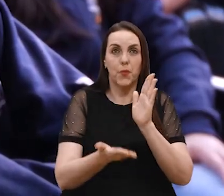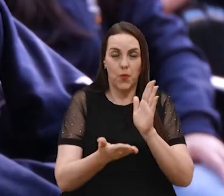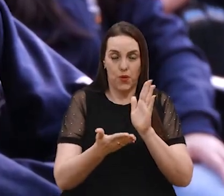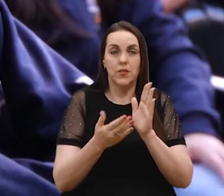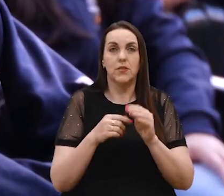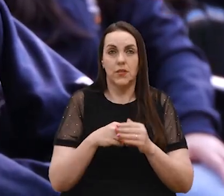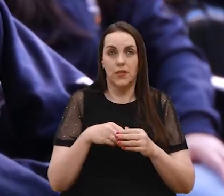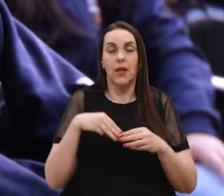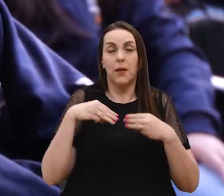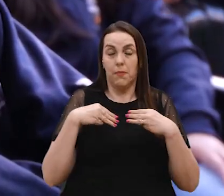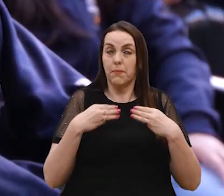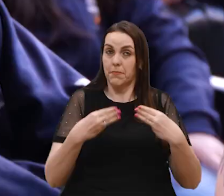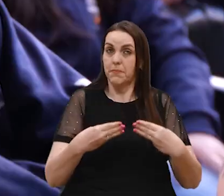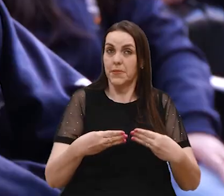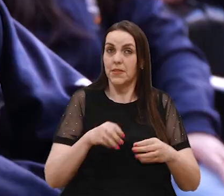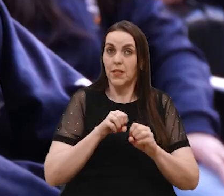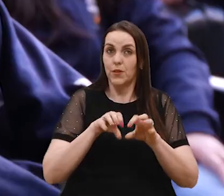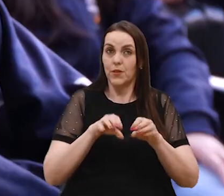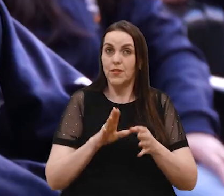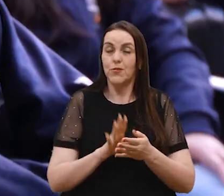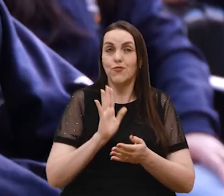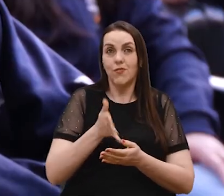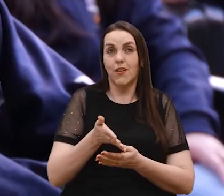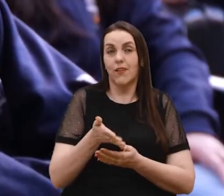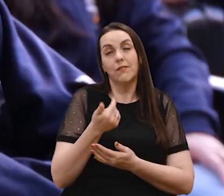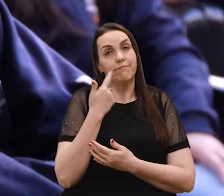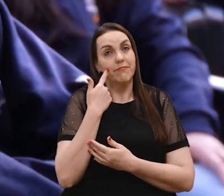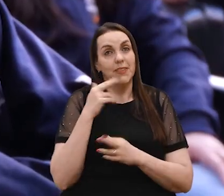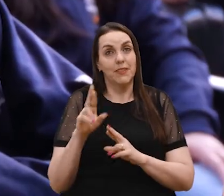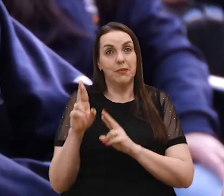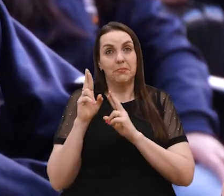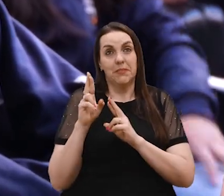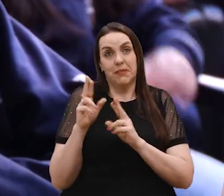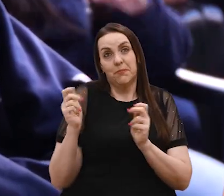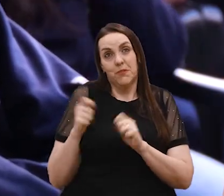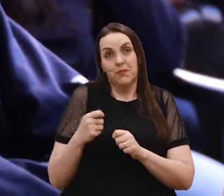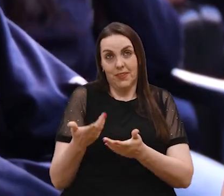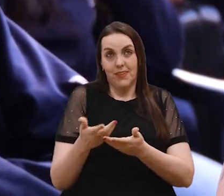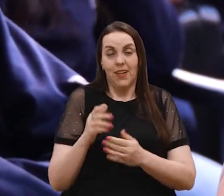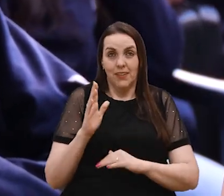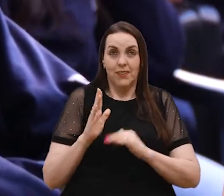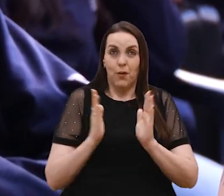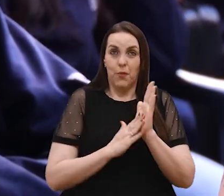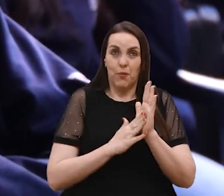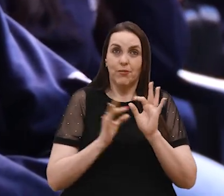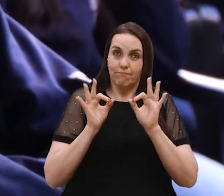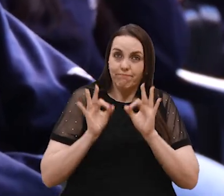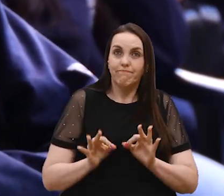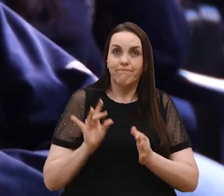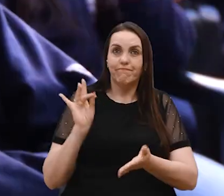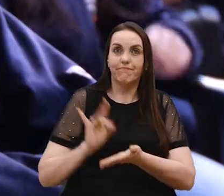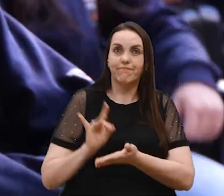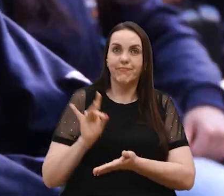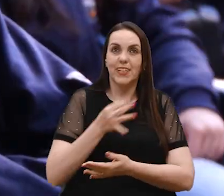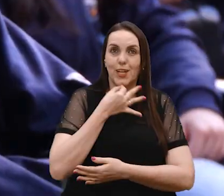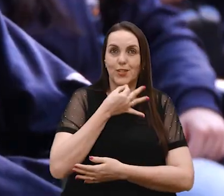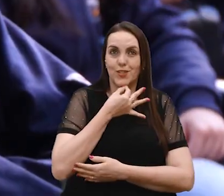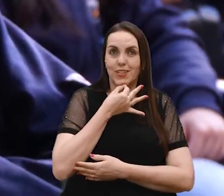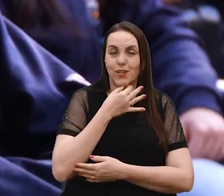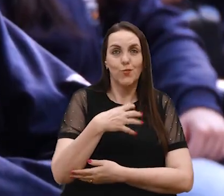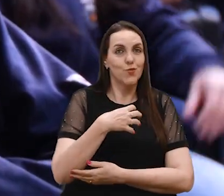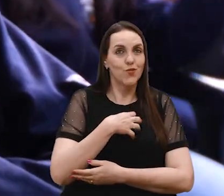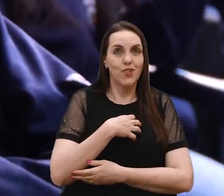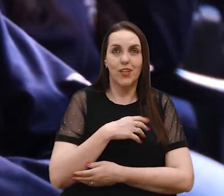ao MEC, esperamos que essa proposta possa um dia se concretizar em Caxias do Sul, porque assim são maneiras efetivas da gente